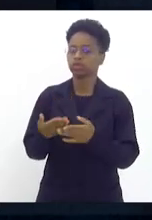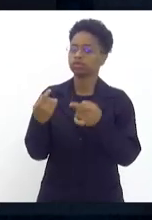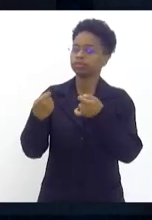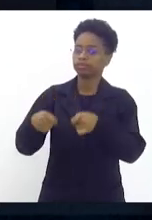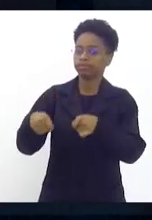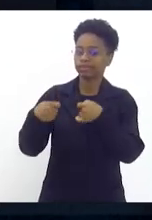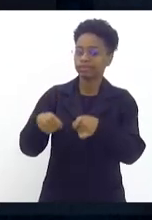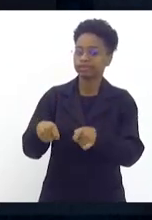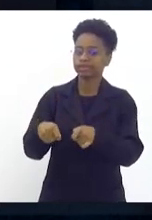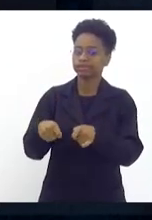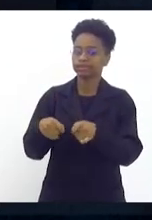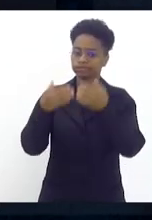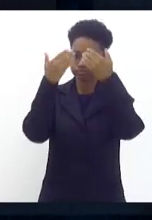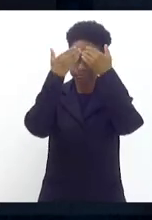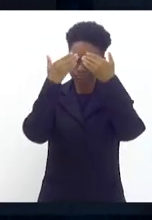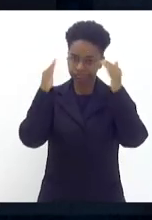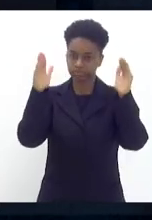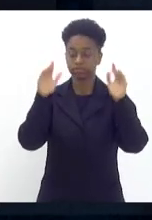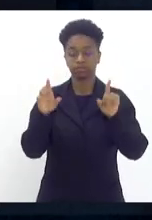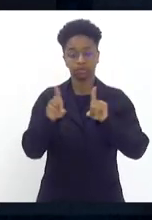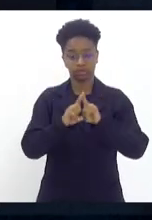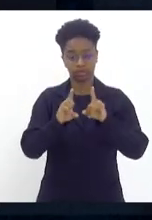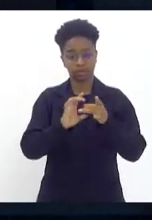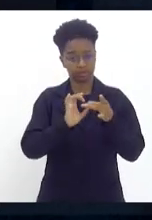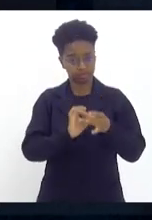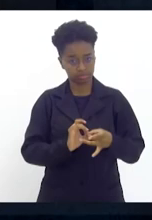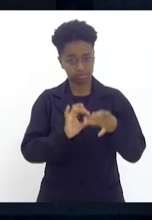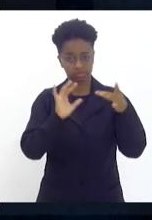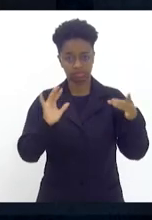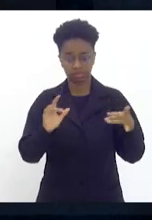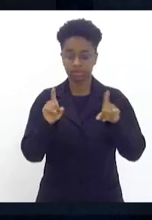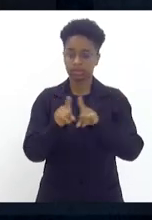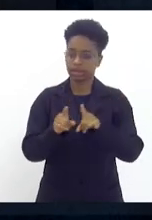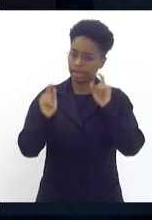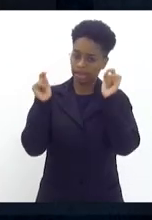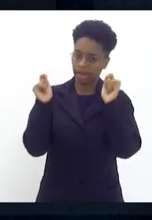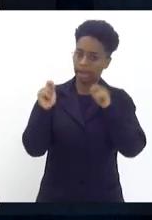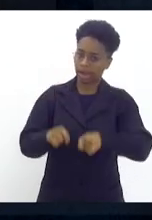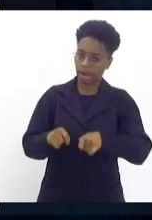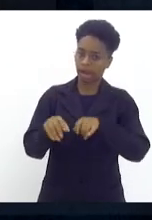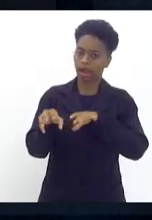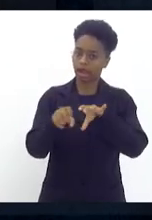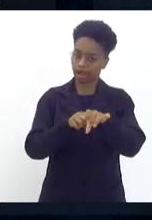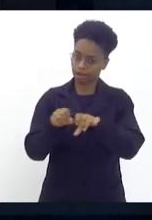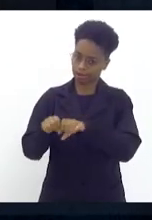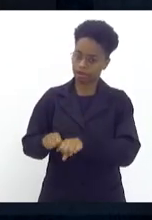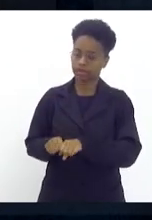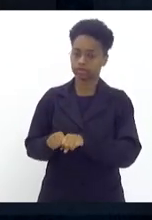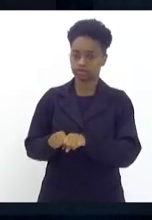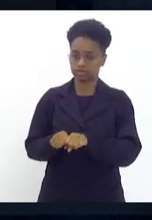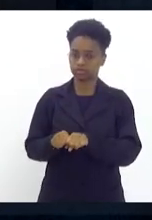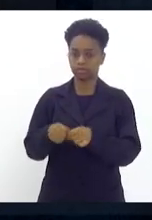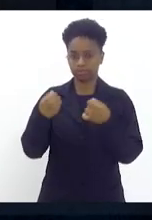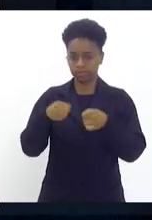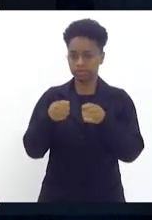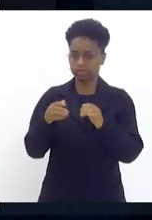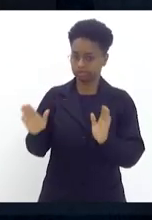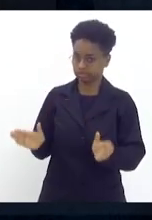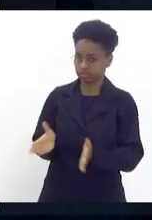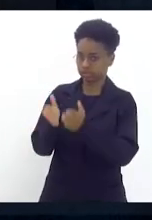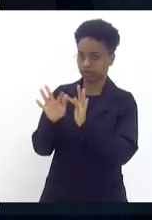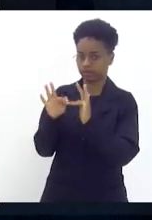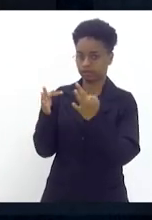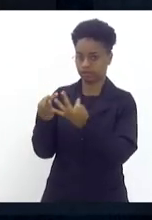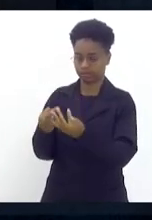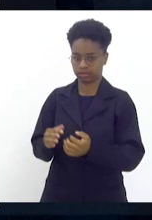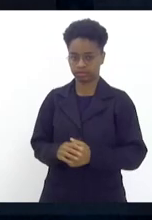precisa estar aberta e disposta e capacitada a quê? A formar esses pais.